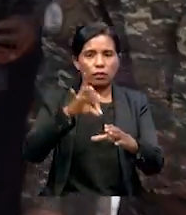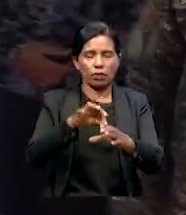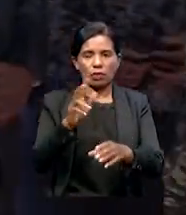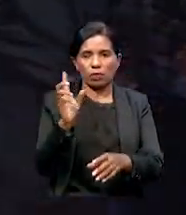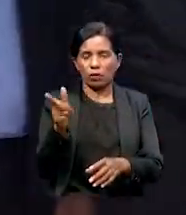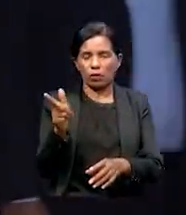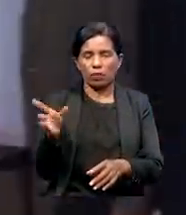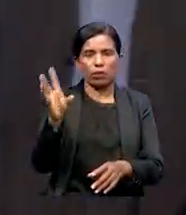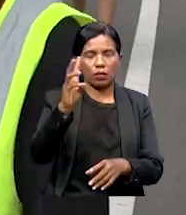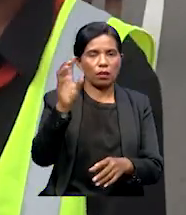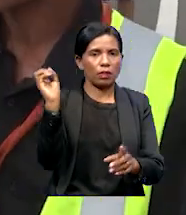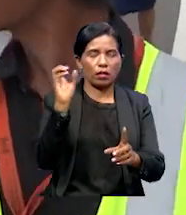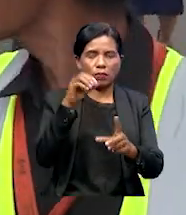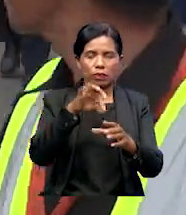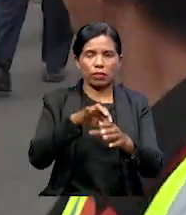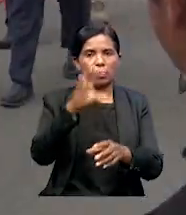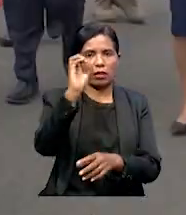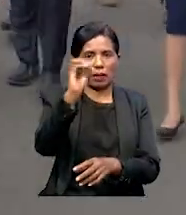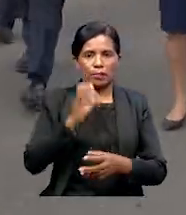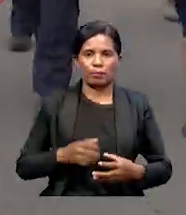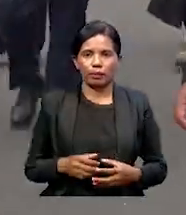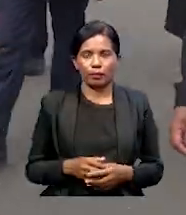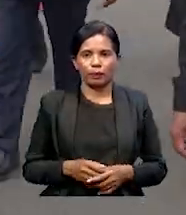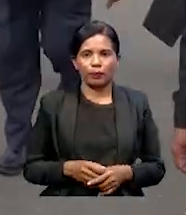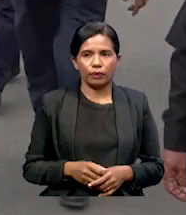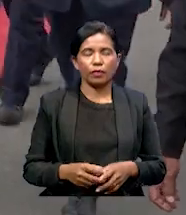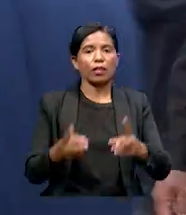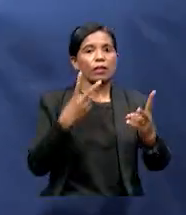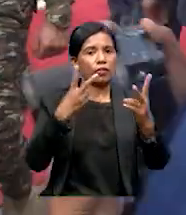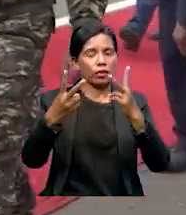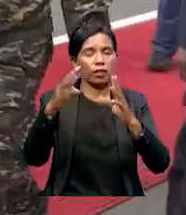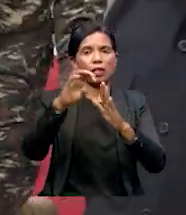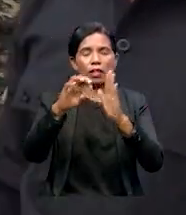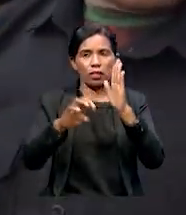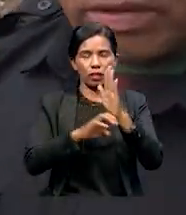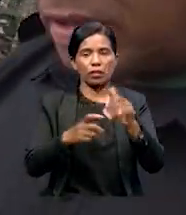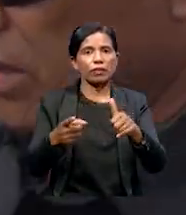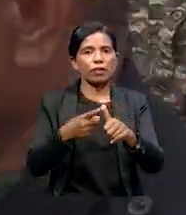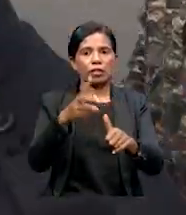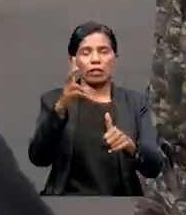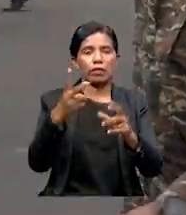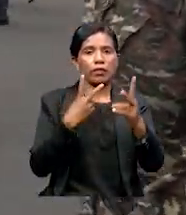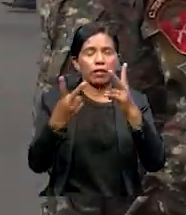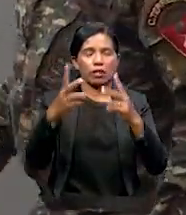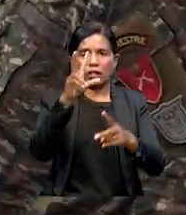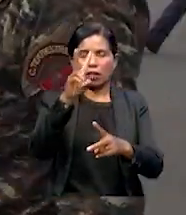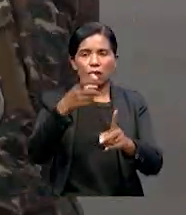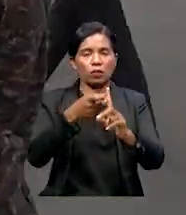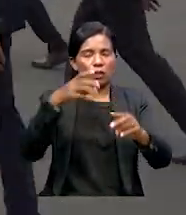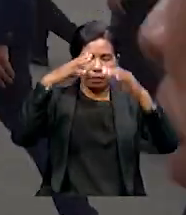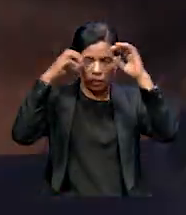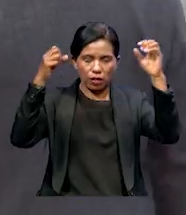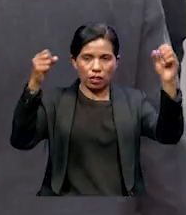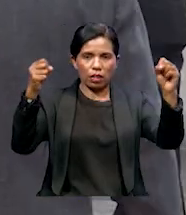Resinen, contra zero no abstenção zero. Visita estado ne, nuder visita de Ruak russi Presidente da República Zizera